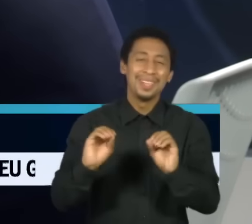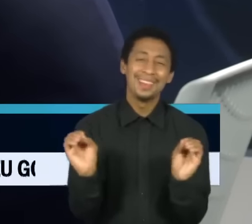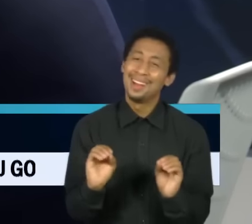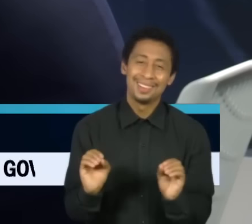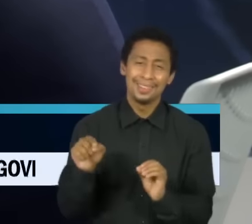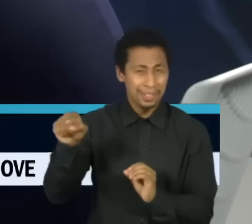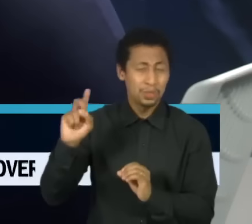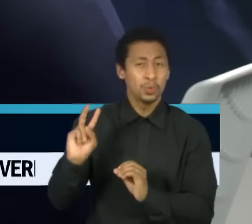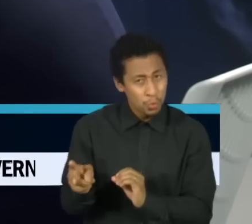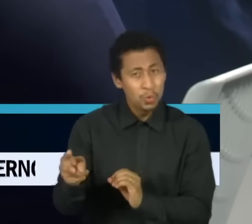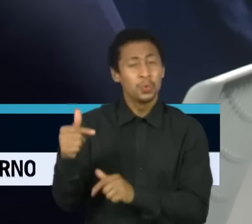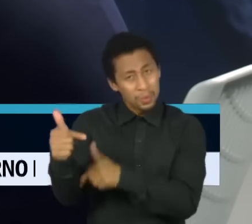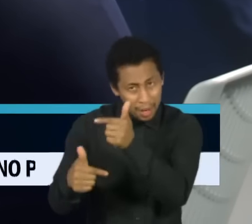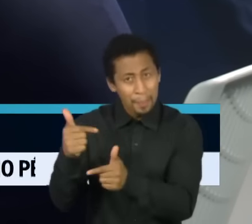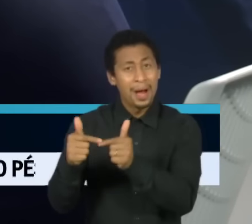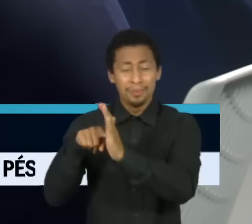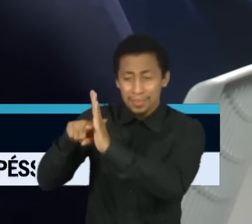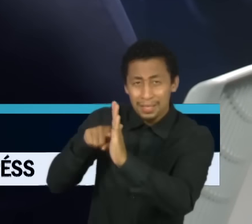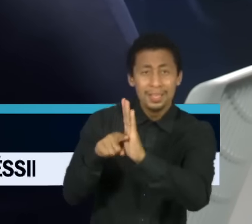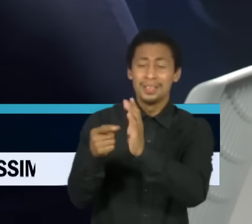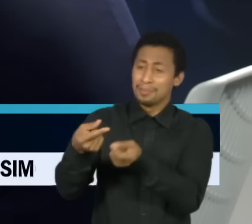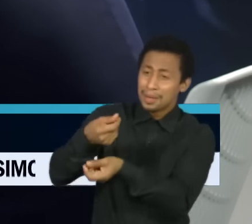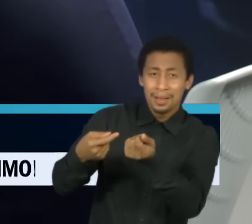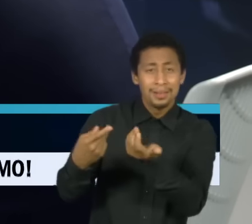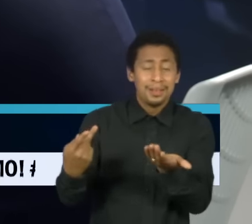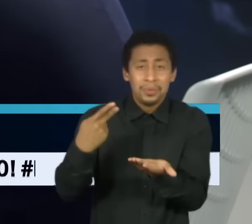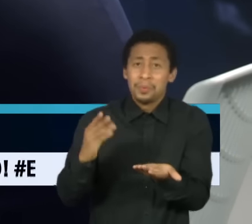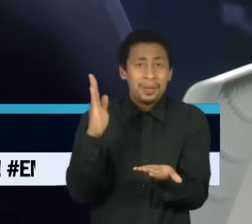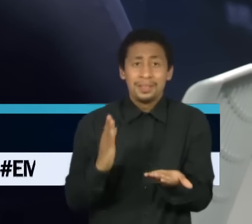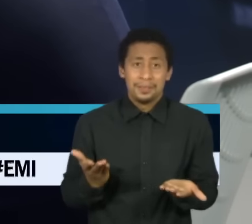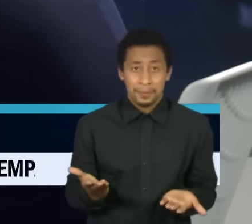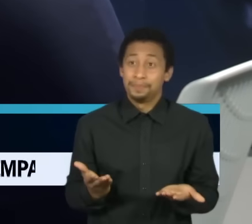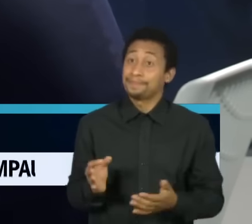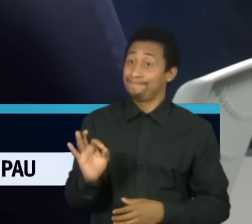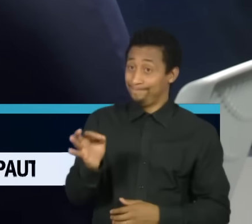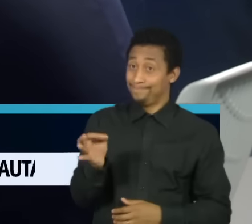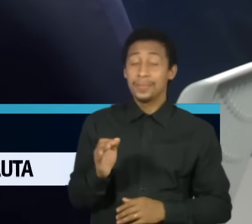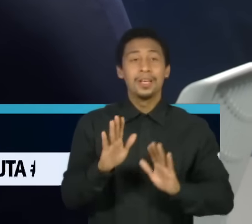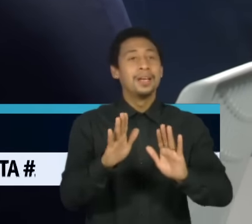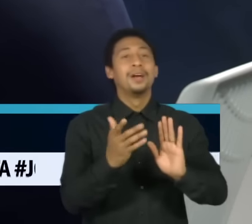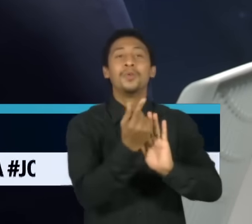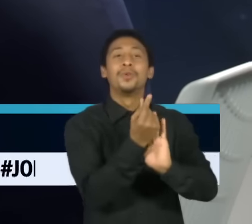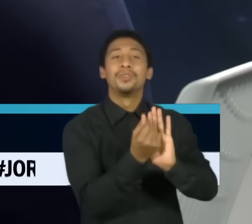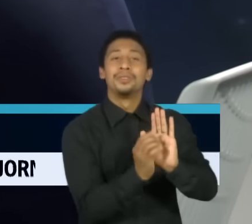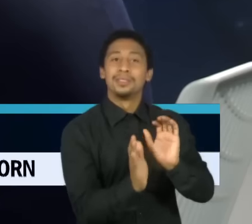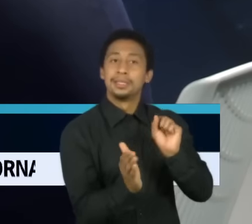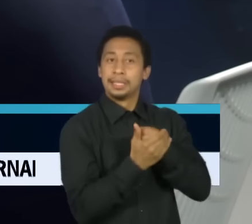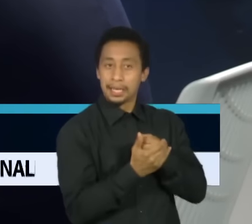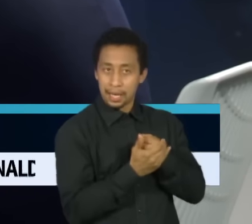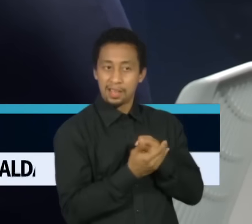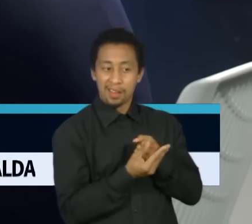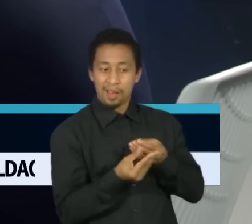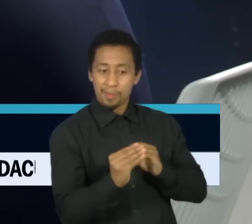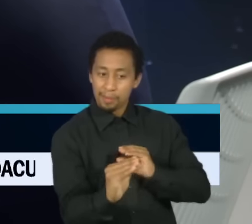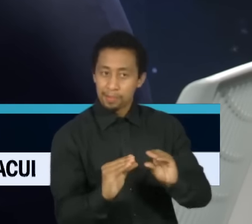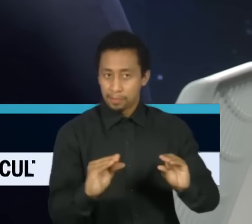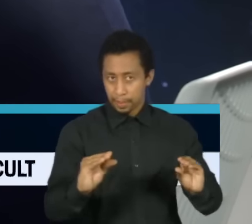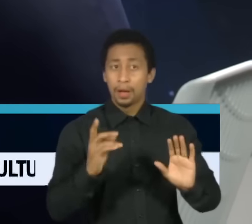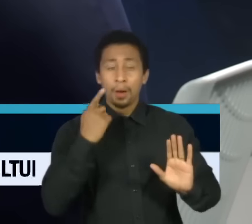Exatamente. O STF formou maioria, Vila, pela liberação das emendas do orçamento secreto. Pergunto para você, em que medida essas emendas de